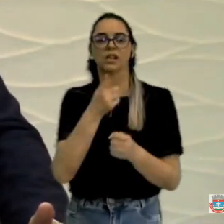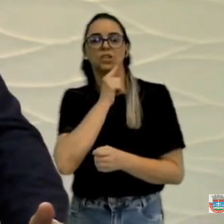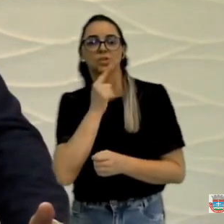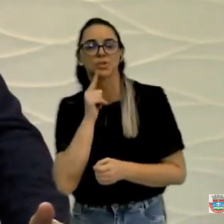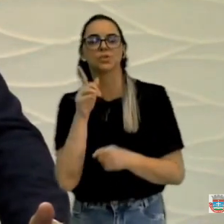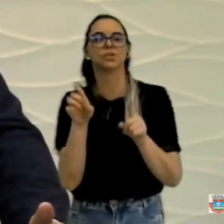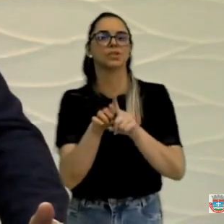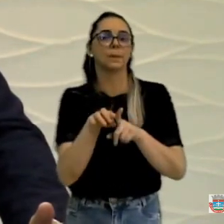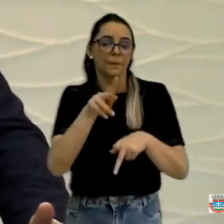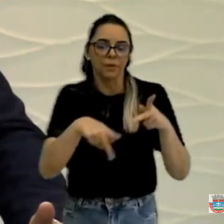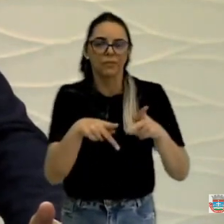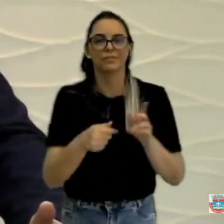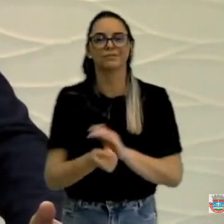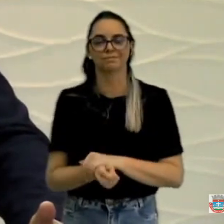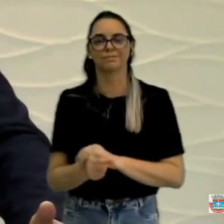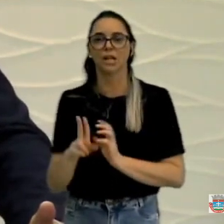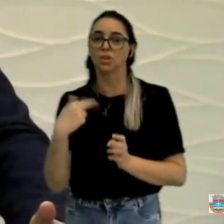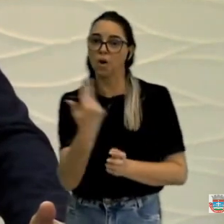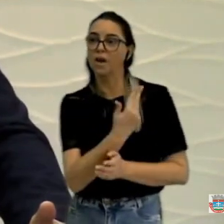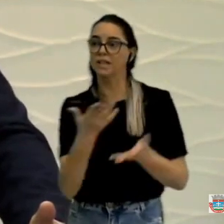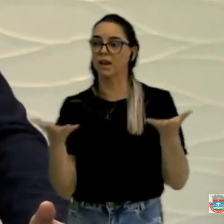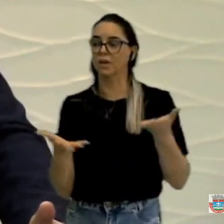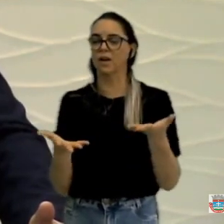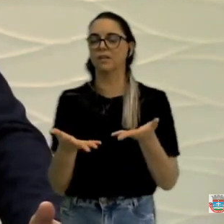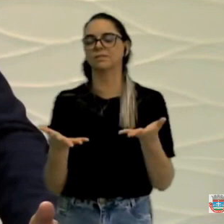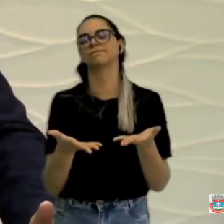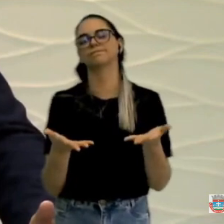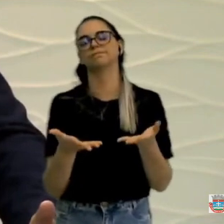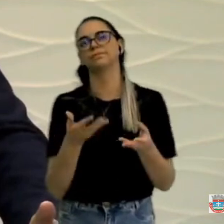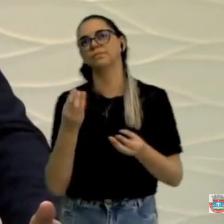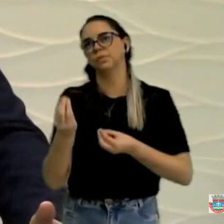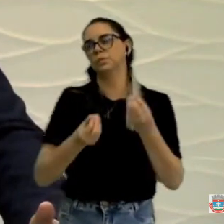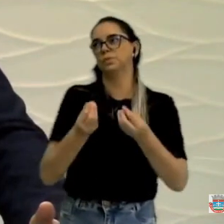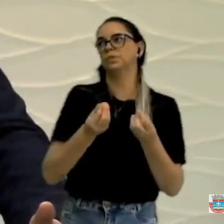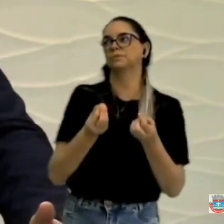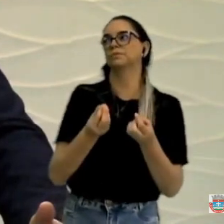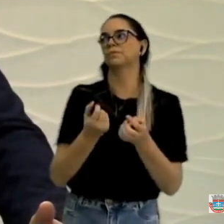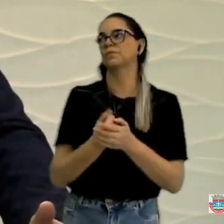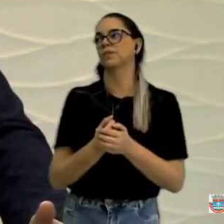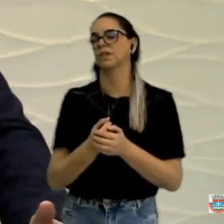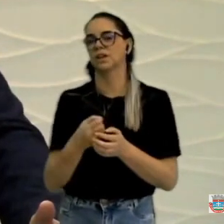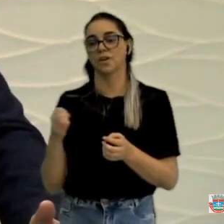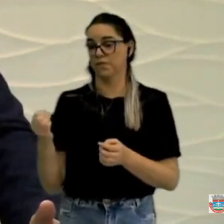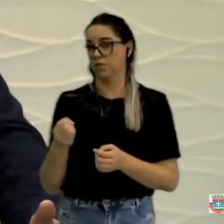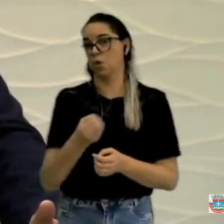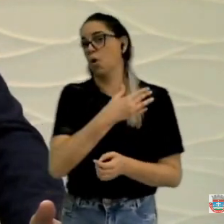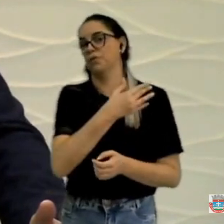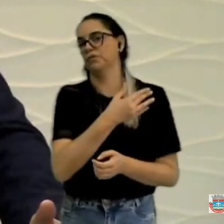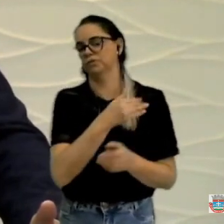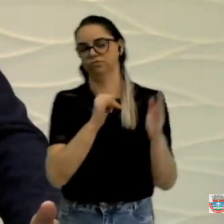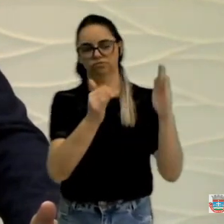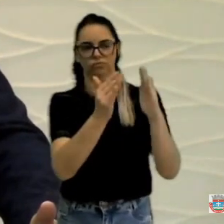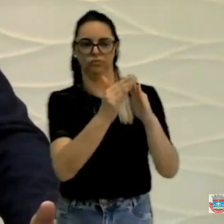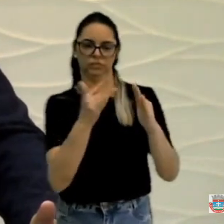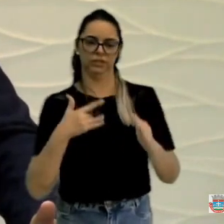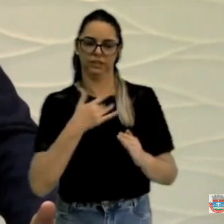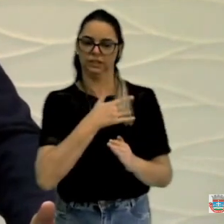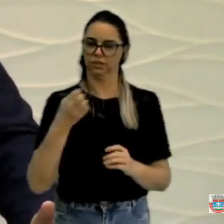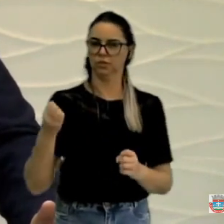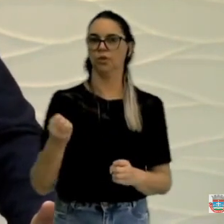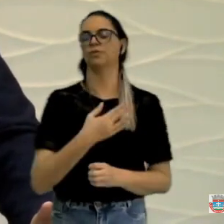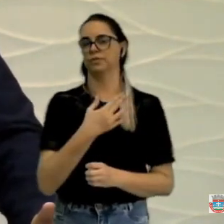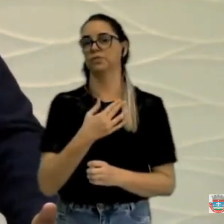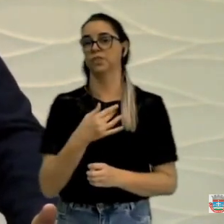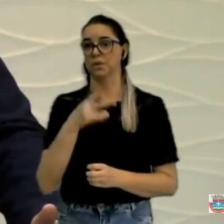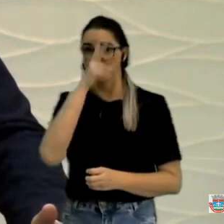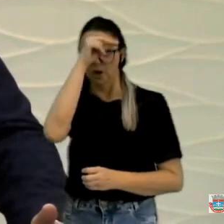população. Então a gente agora estará entrando numa nova fase nas questões dos postos de saúde. O prefeito conseguiu uma verba de